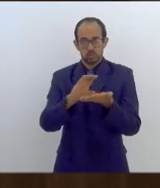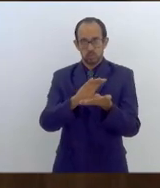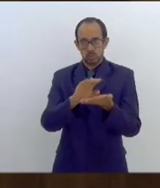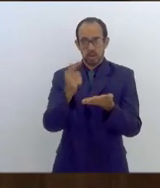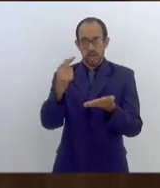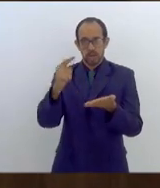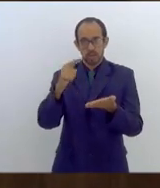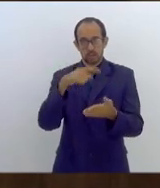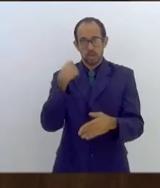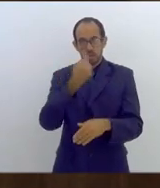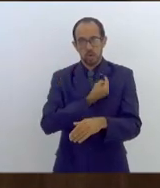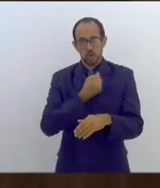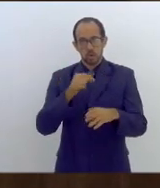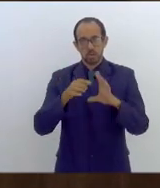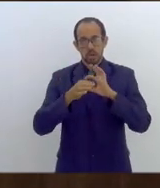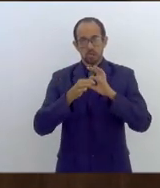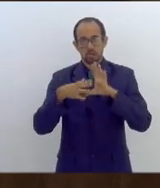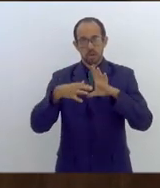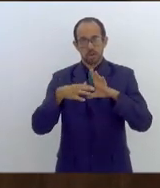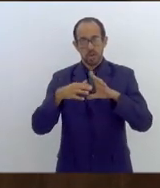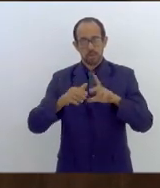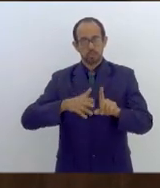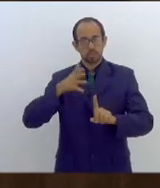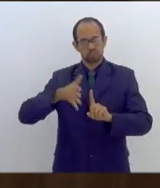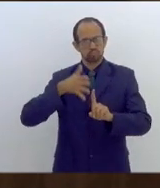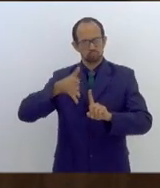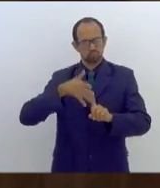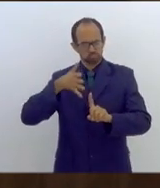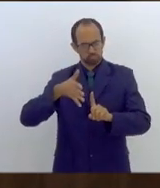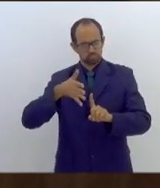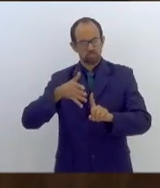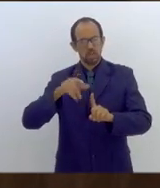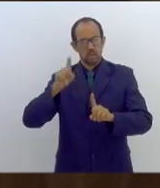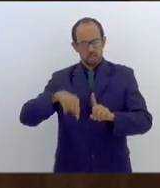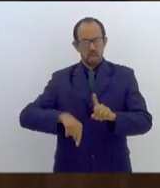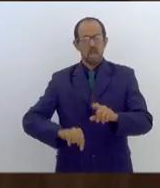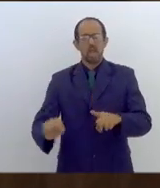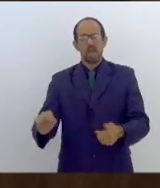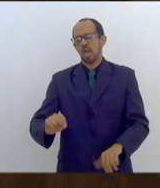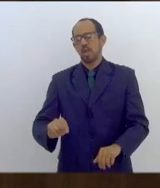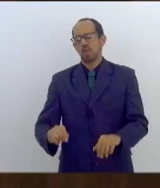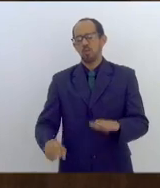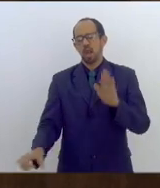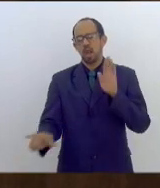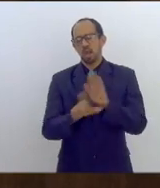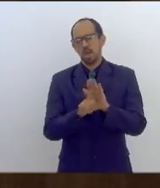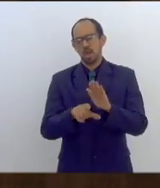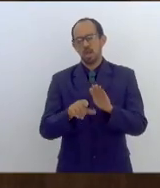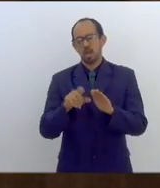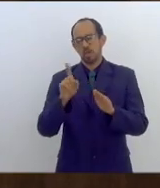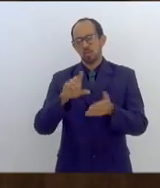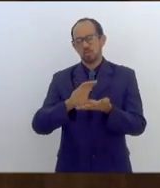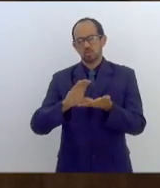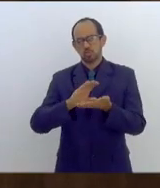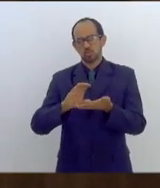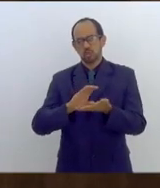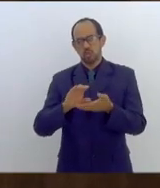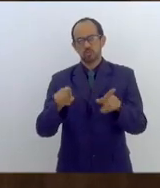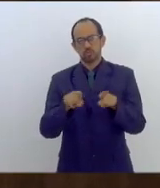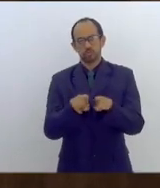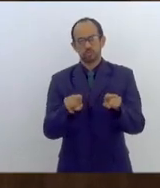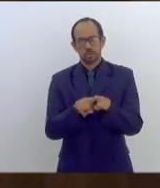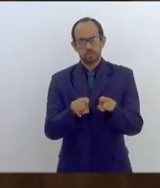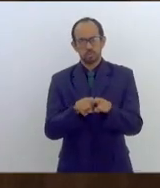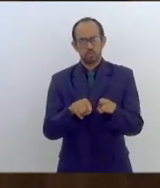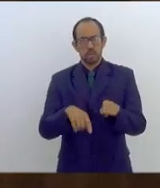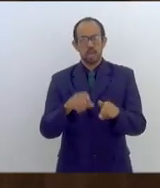e professoras, a liberdade de cátedra, um dispositivo constitucional, a legislação federal também que garante a autoria, tanto o Código Penal